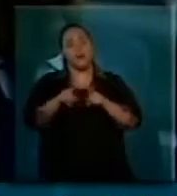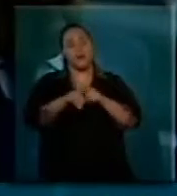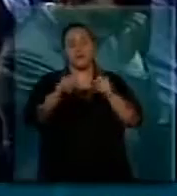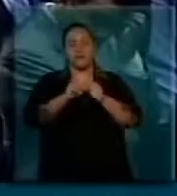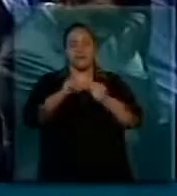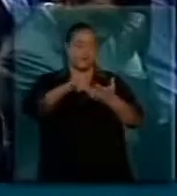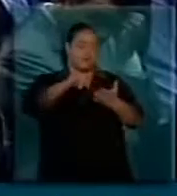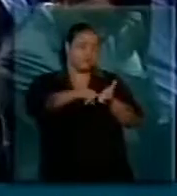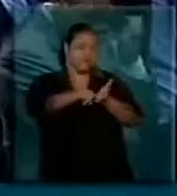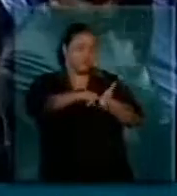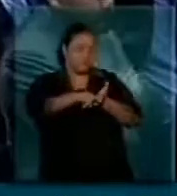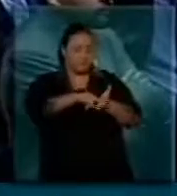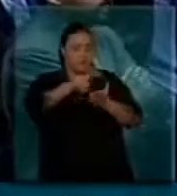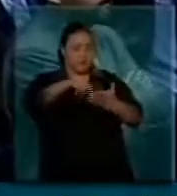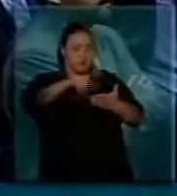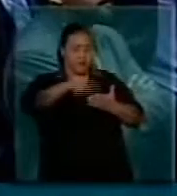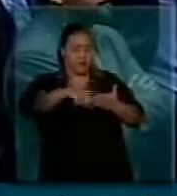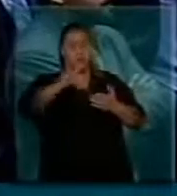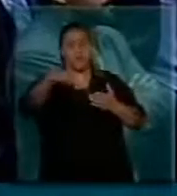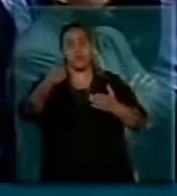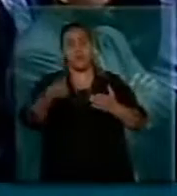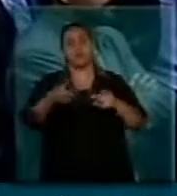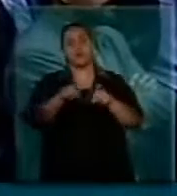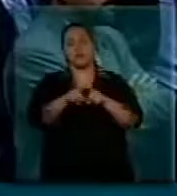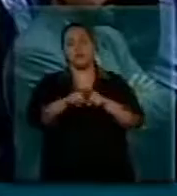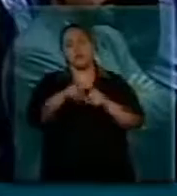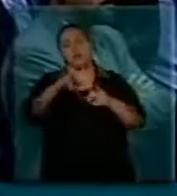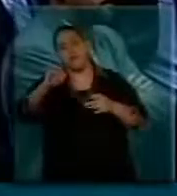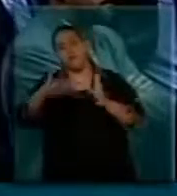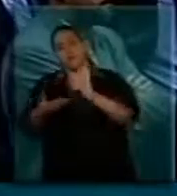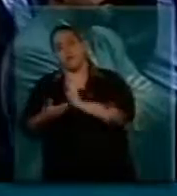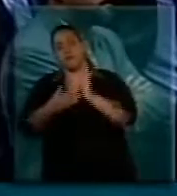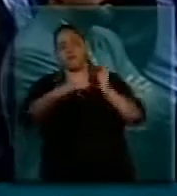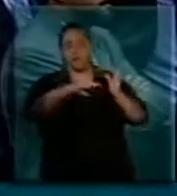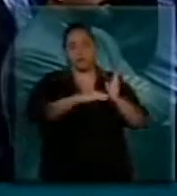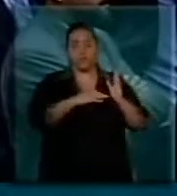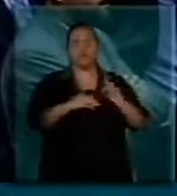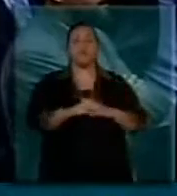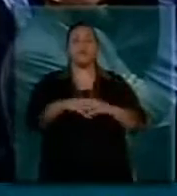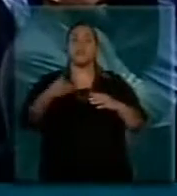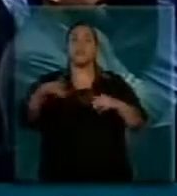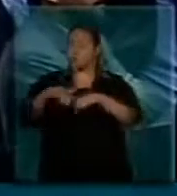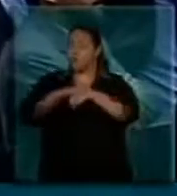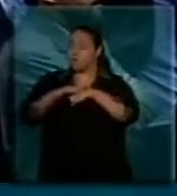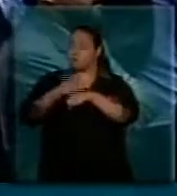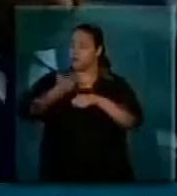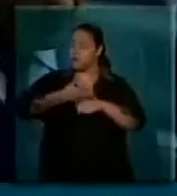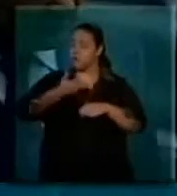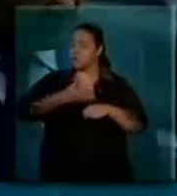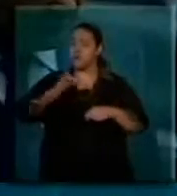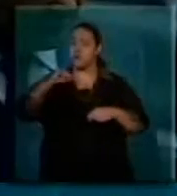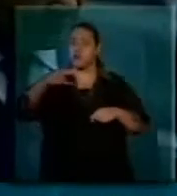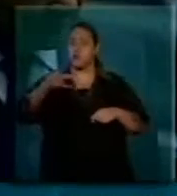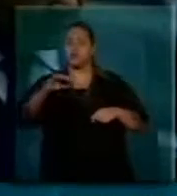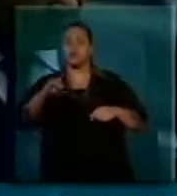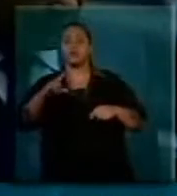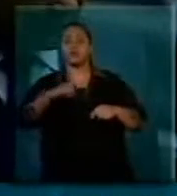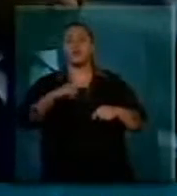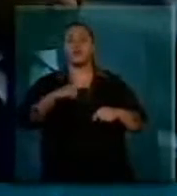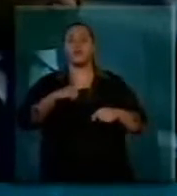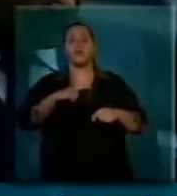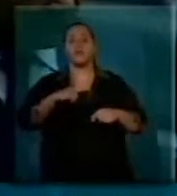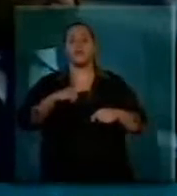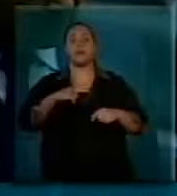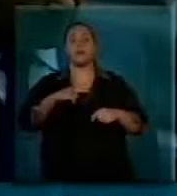forma regimental pelo plenário das duas casas do Congresso Nacional. Eu discutia com o meu prezado colega Nárcio Rodrigues, que dizia, teve uma resolução. Muito